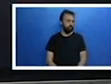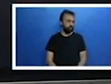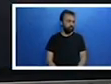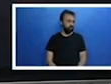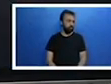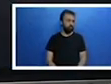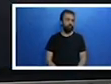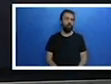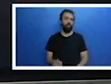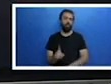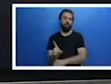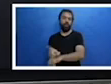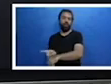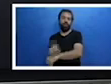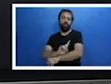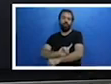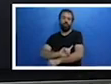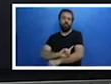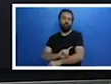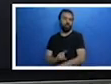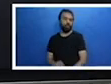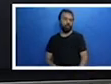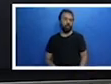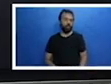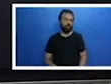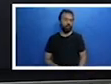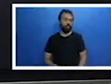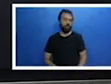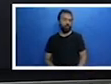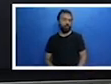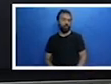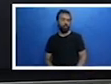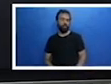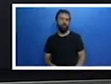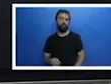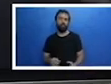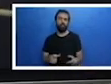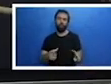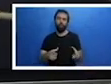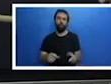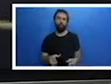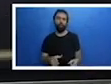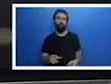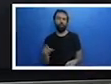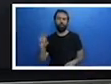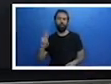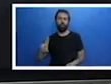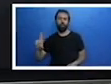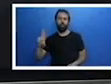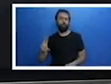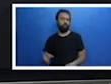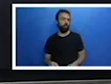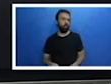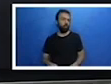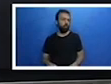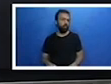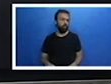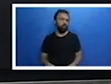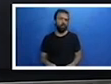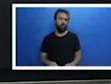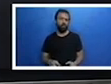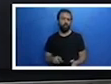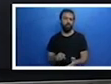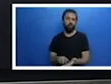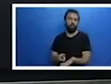Então, aqui vamos começar falando sobre a velocidade. Aonde a velocidade está presente nos movimentos ginásticos, né? Porque ela é uma base para as